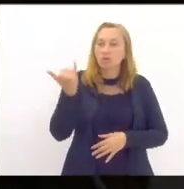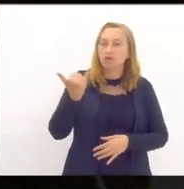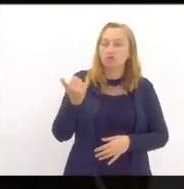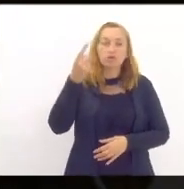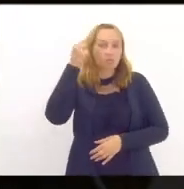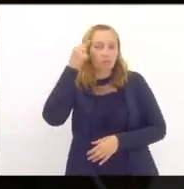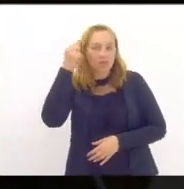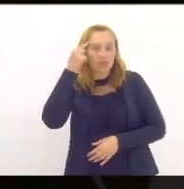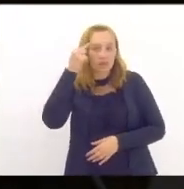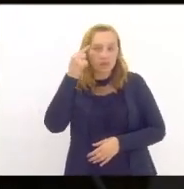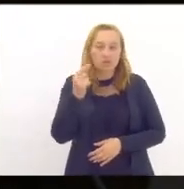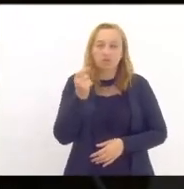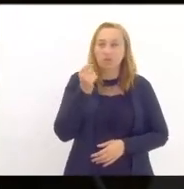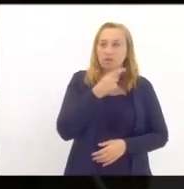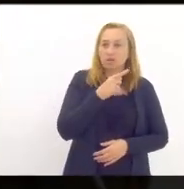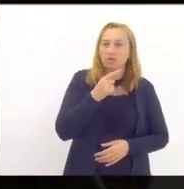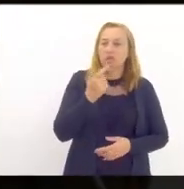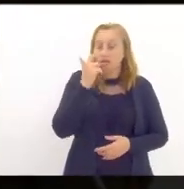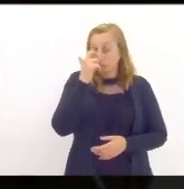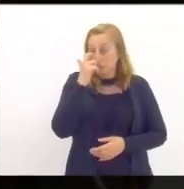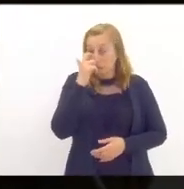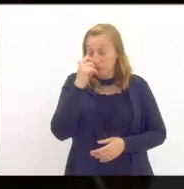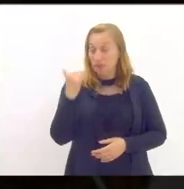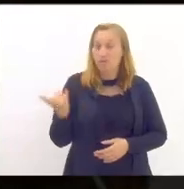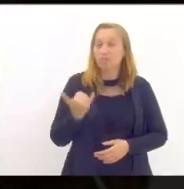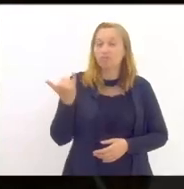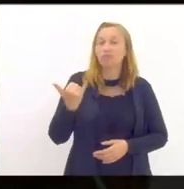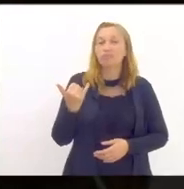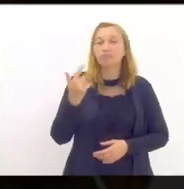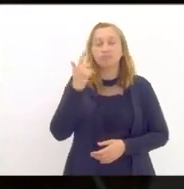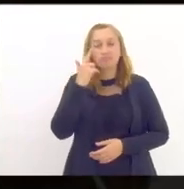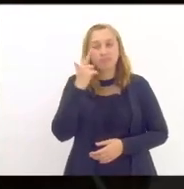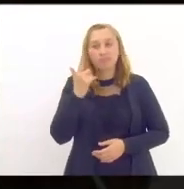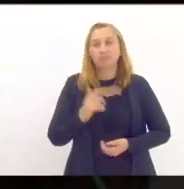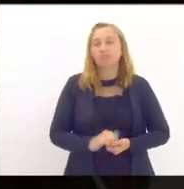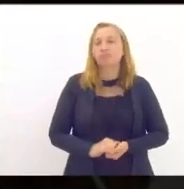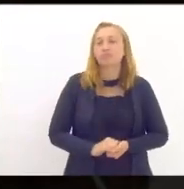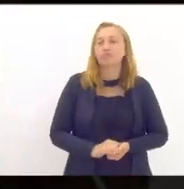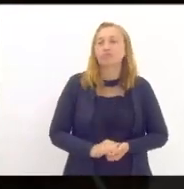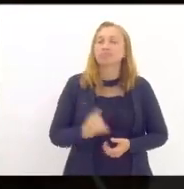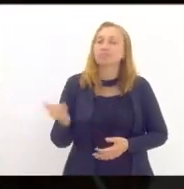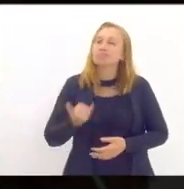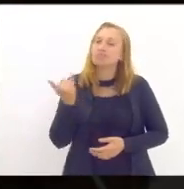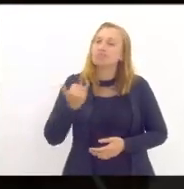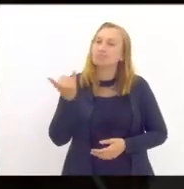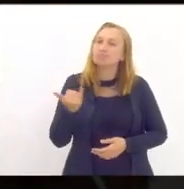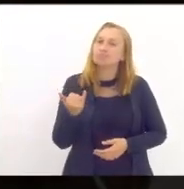do pensamento crítico, nunca foi tão importante reverberar a importância de uma imprensa